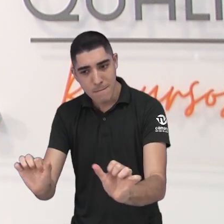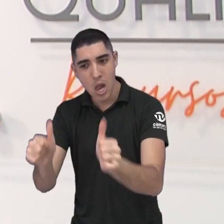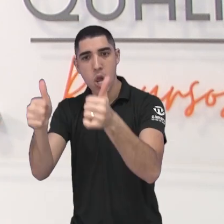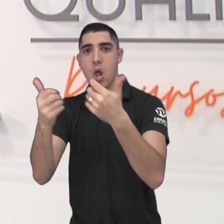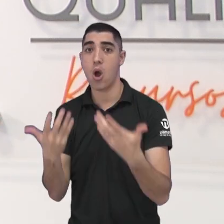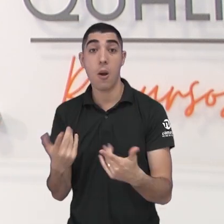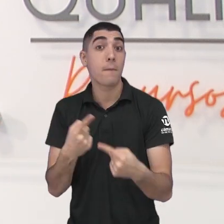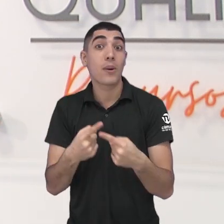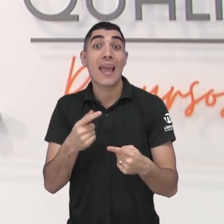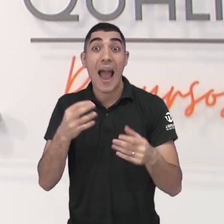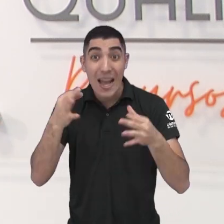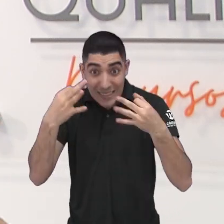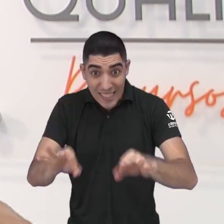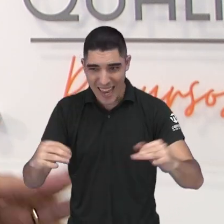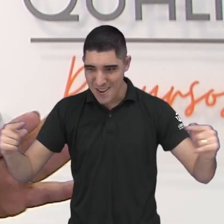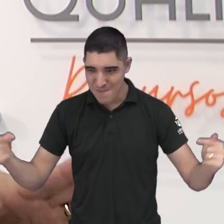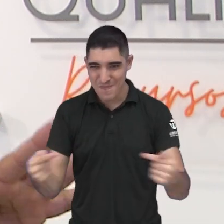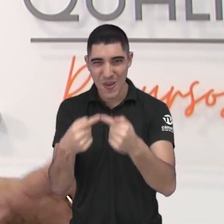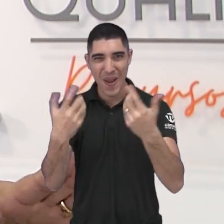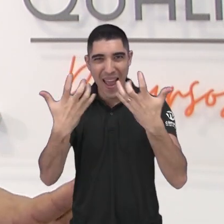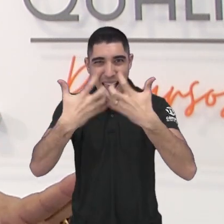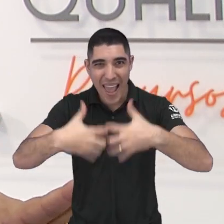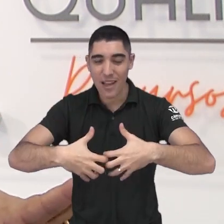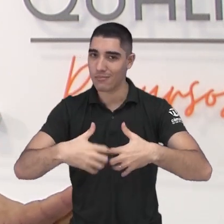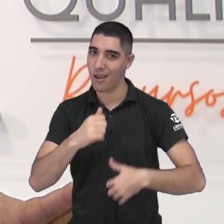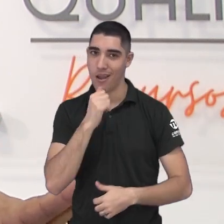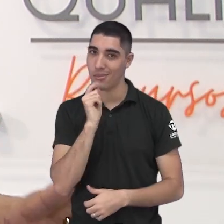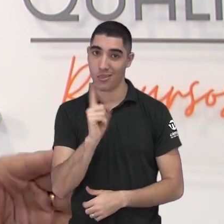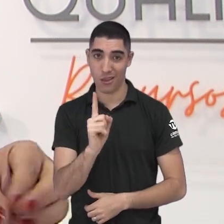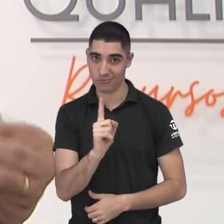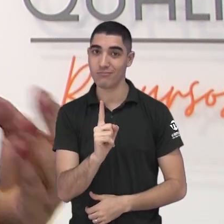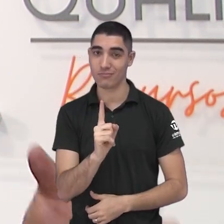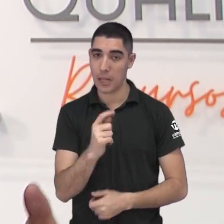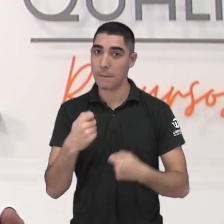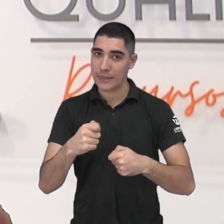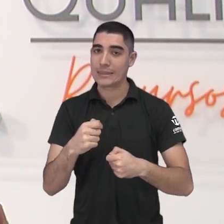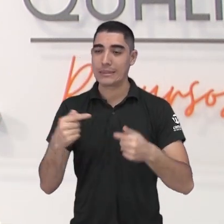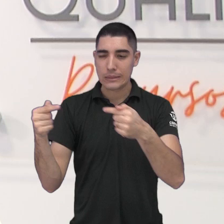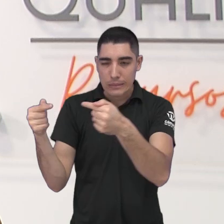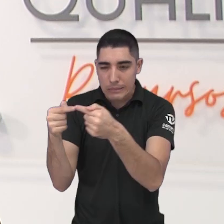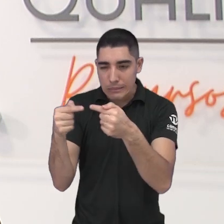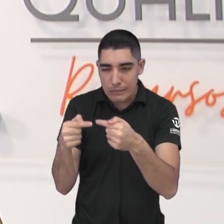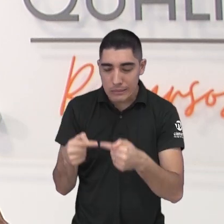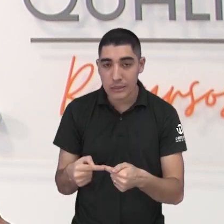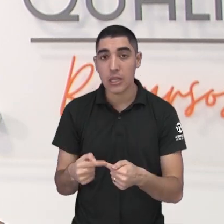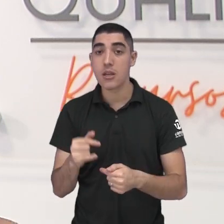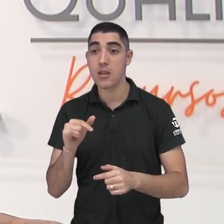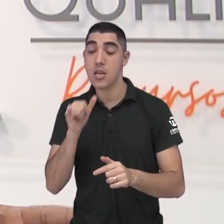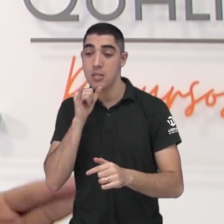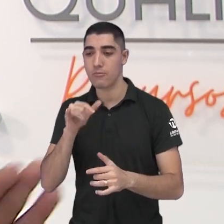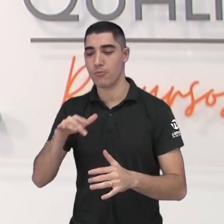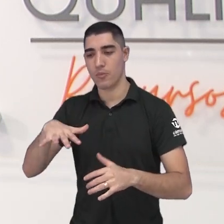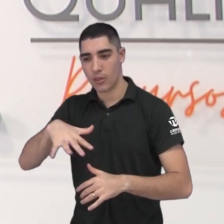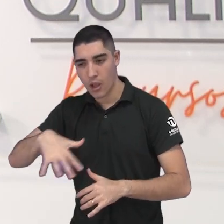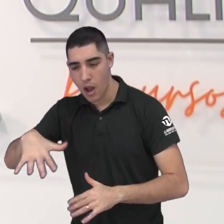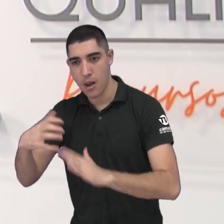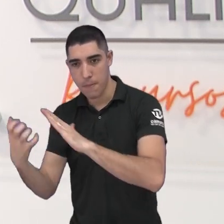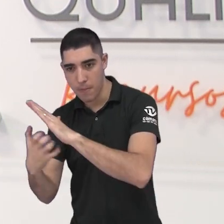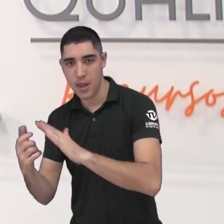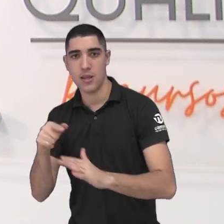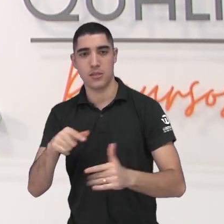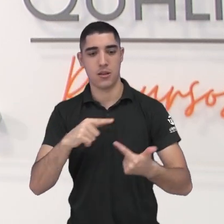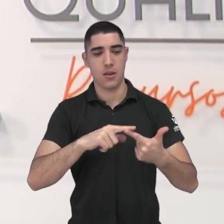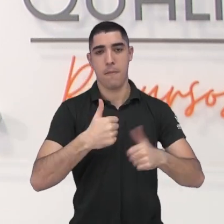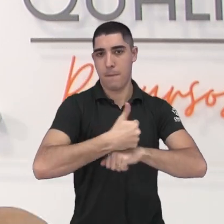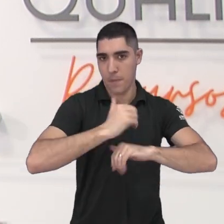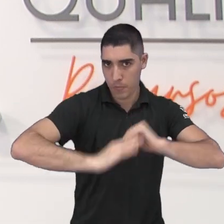de melhoria, porque não está encaixado ainda, né? A gente precisa buscar esse encaixe realmente entre mundo